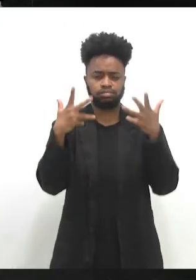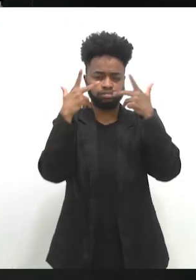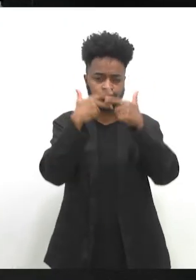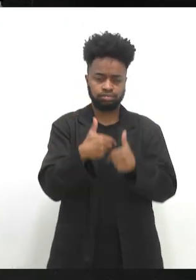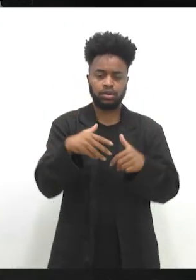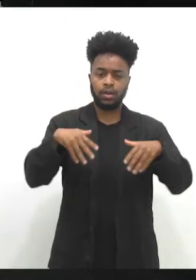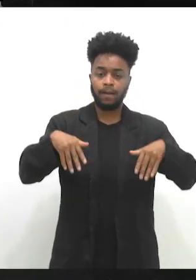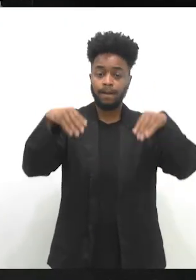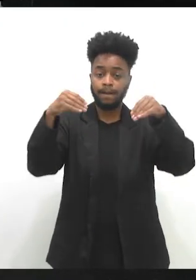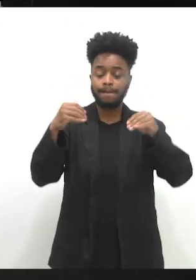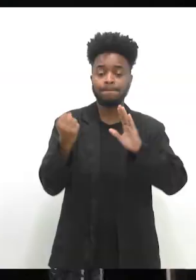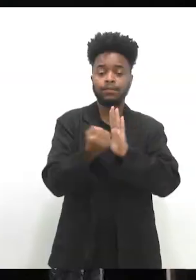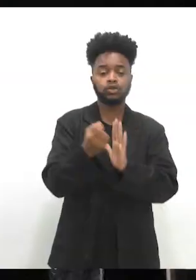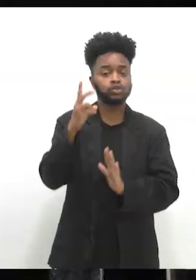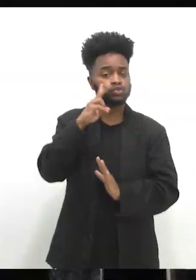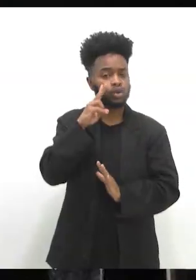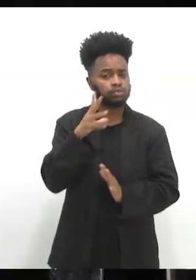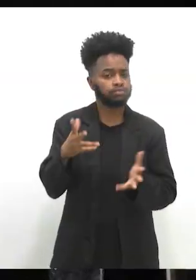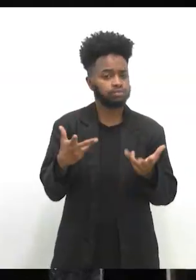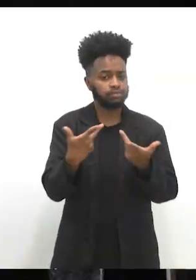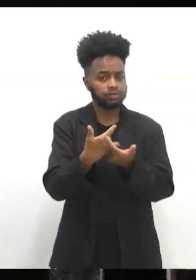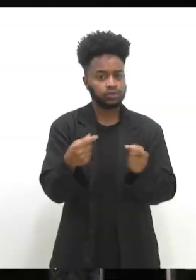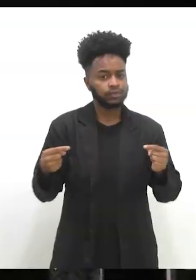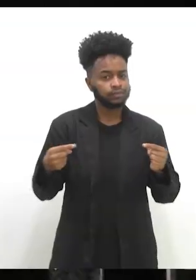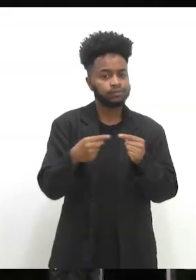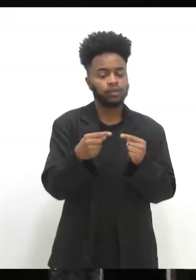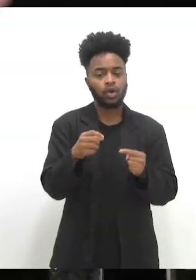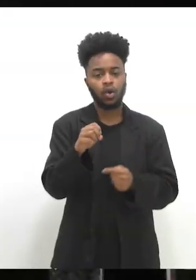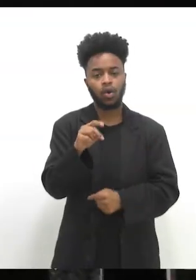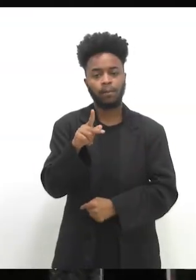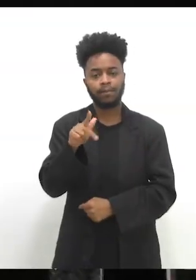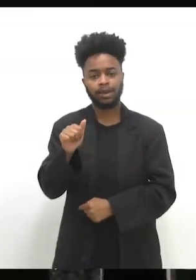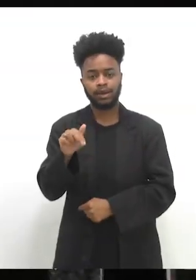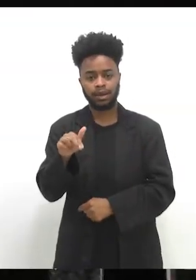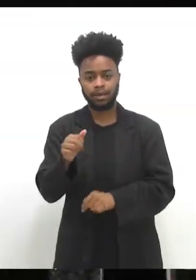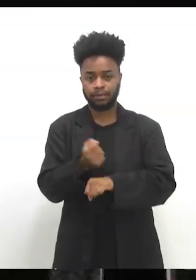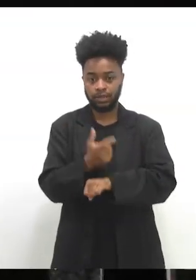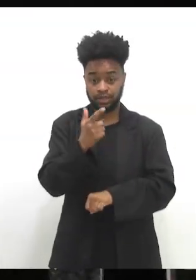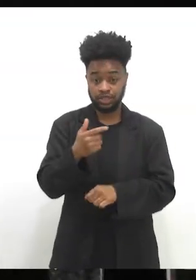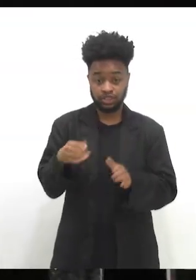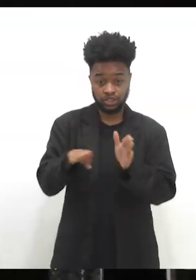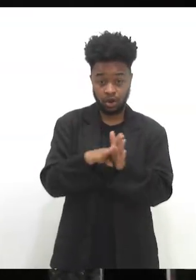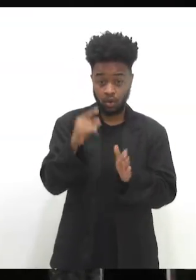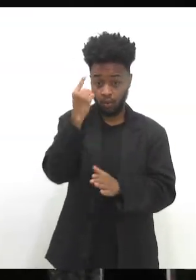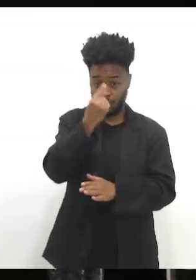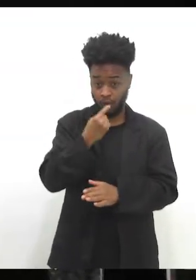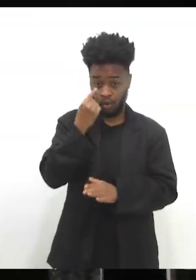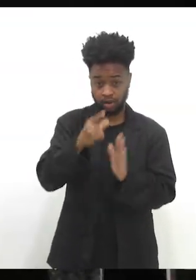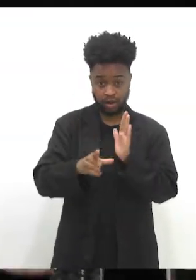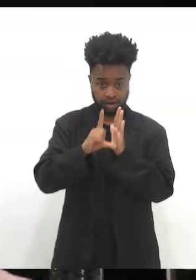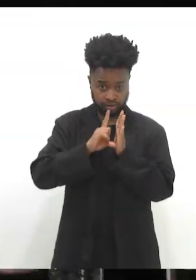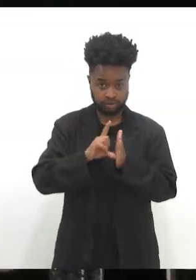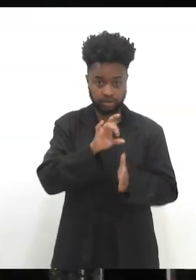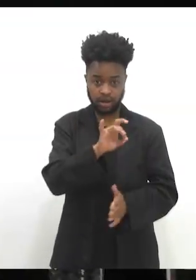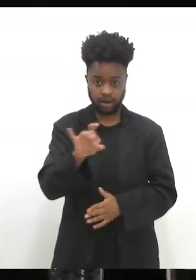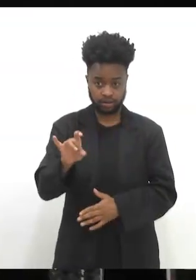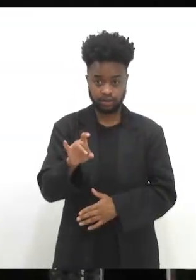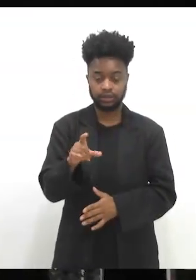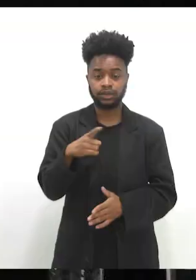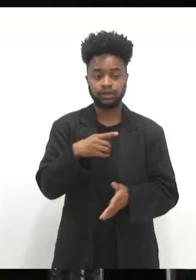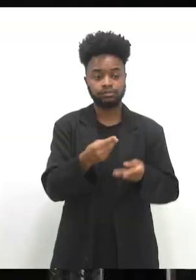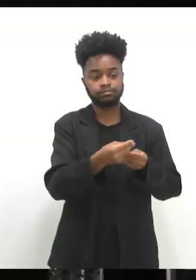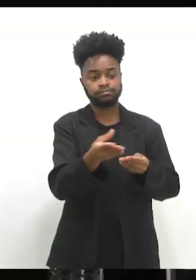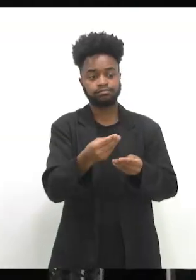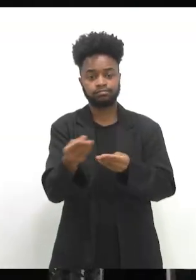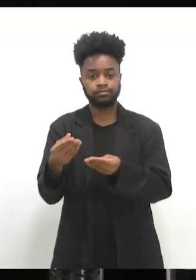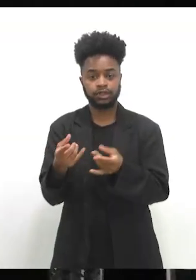palacete histórico maravilhoso. Então, ali já faz parte do esquema da Ópera do Meio-Dia. Então, você chega 1 hora antes para cada ópera, e aí lá